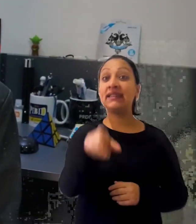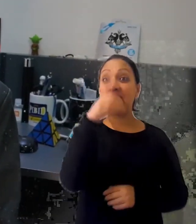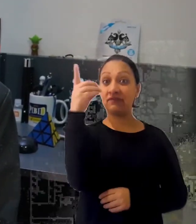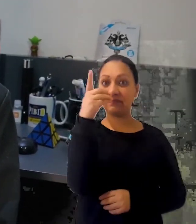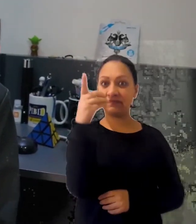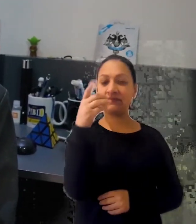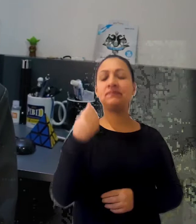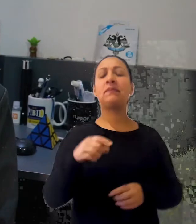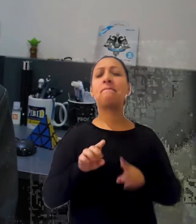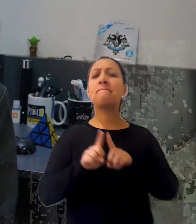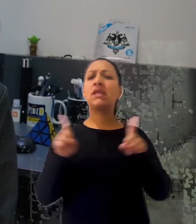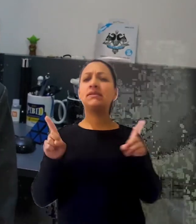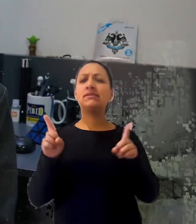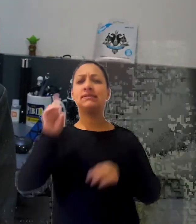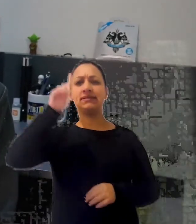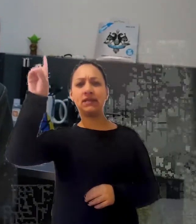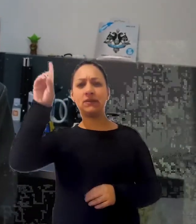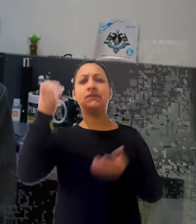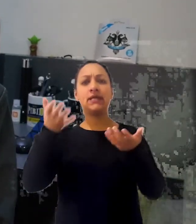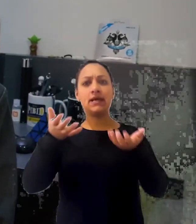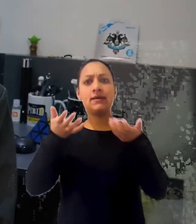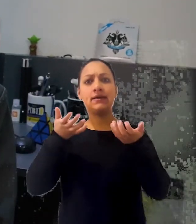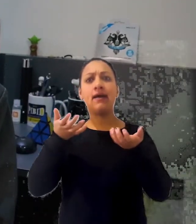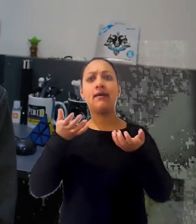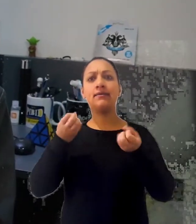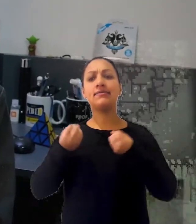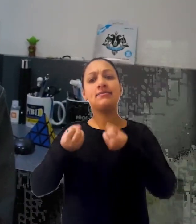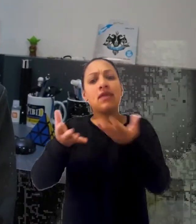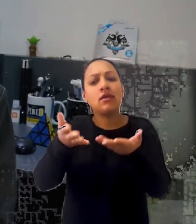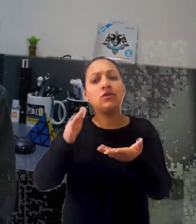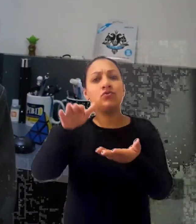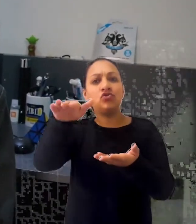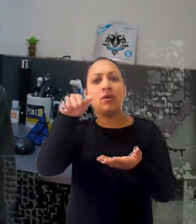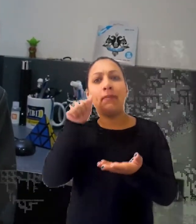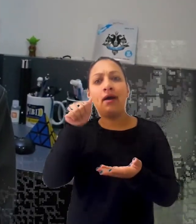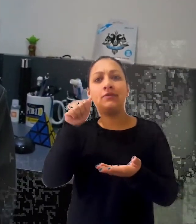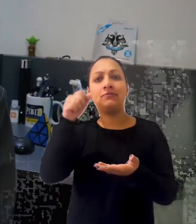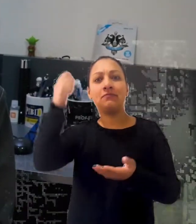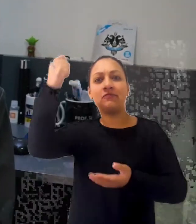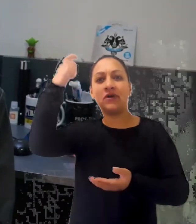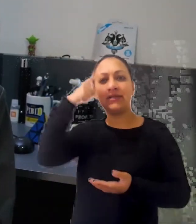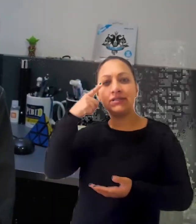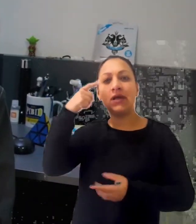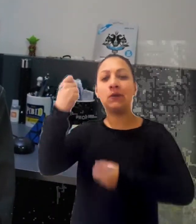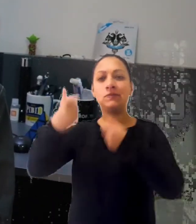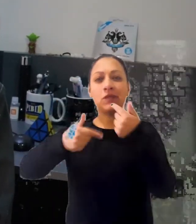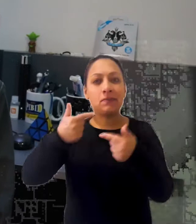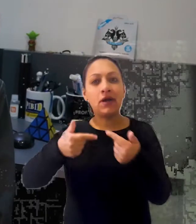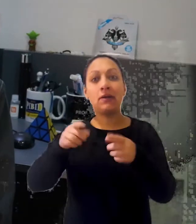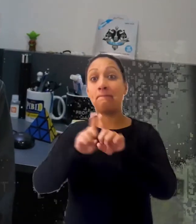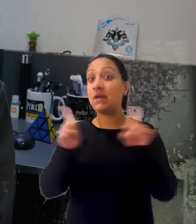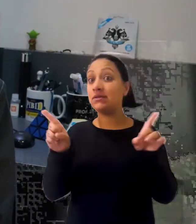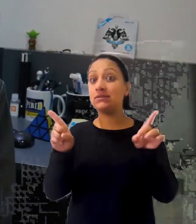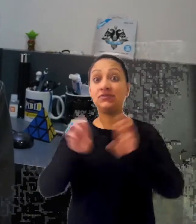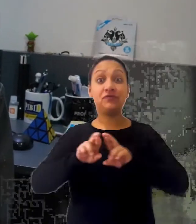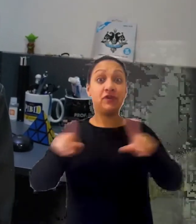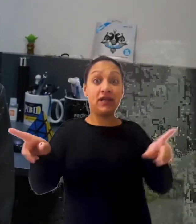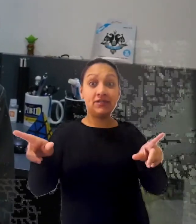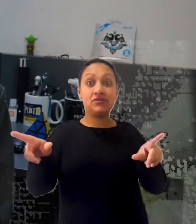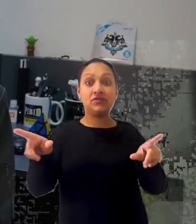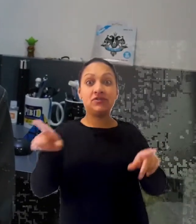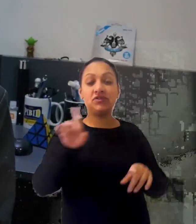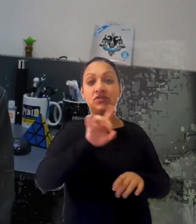muito interessante. Deus quer dar um chamado para cada um, mas não é o mesmo chamado para todos. Nós não